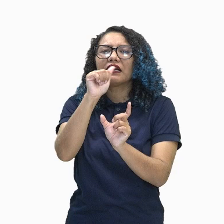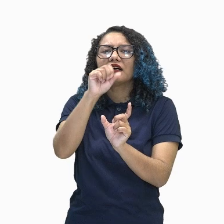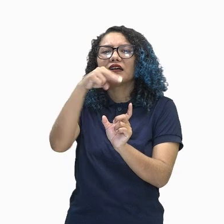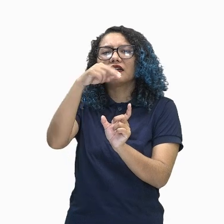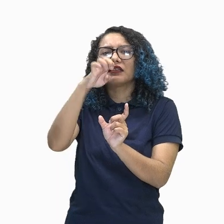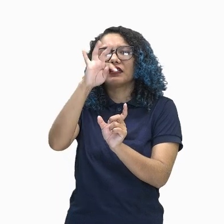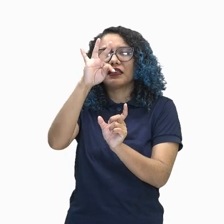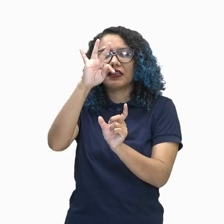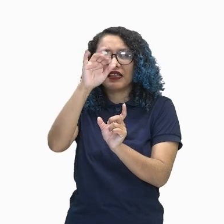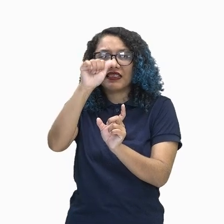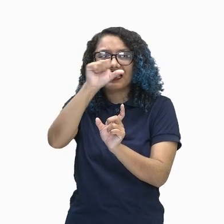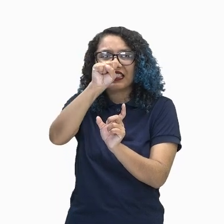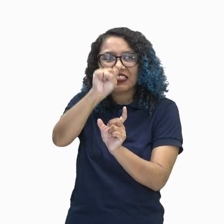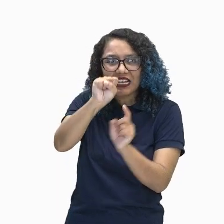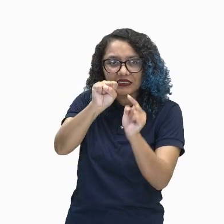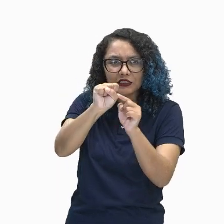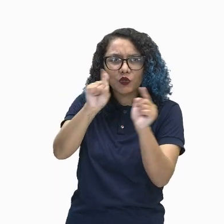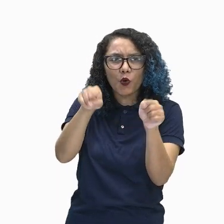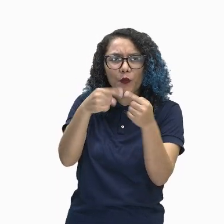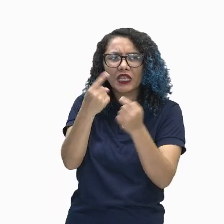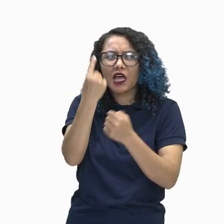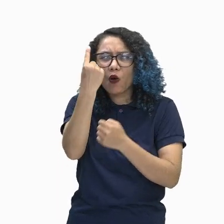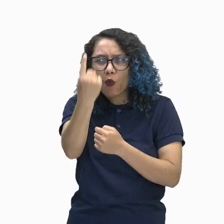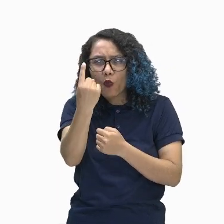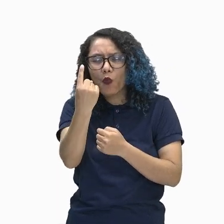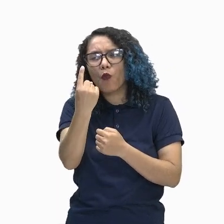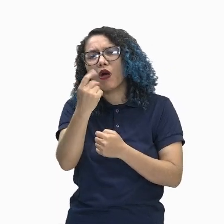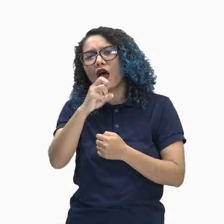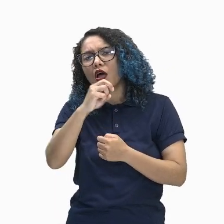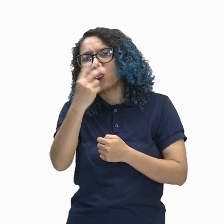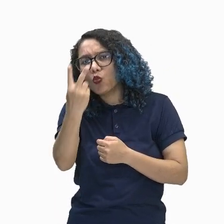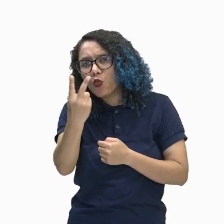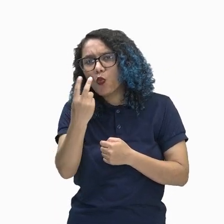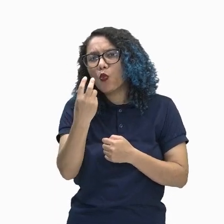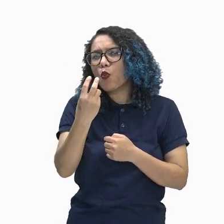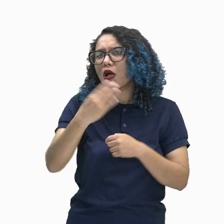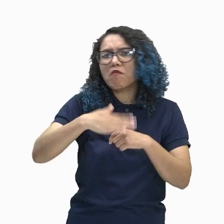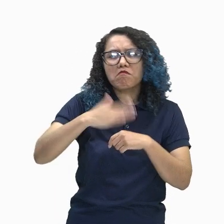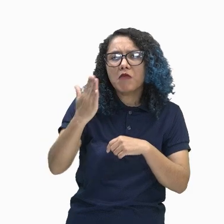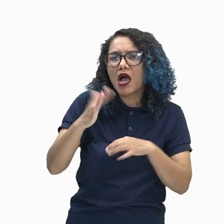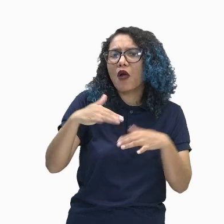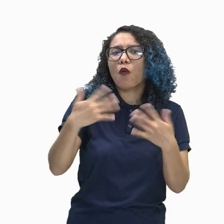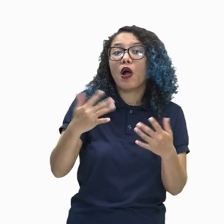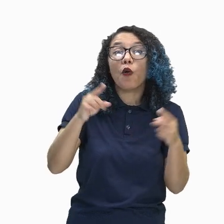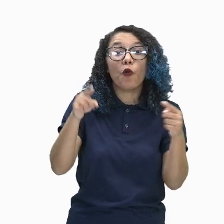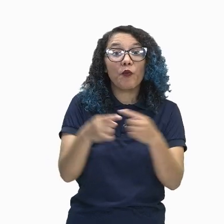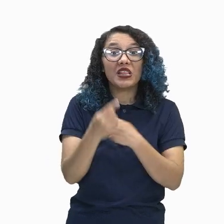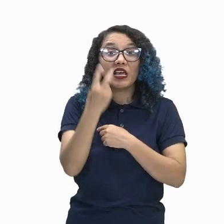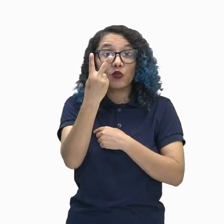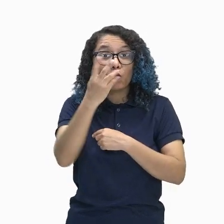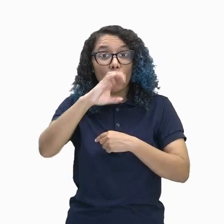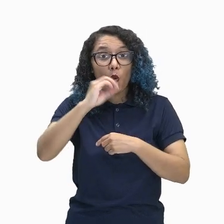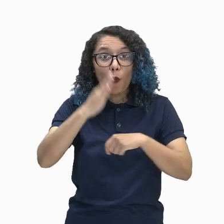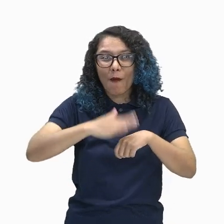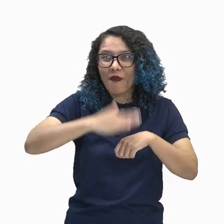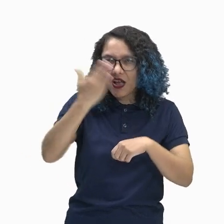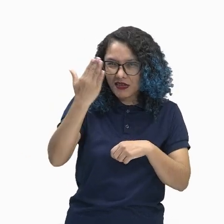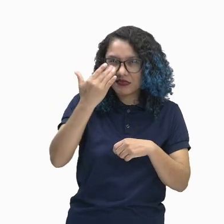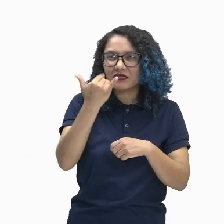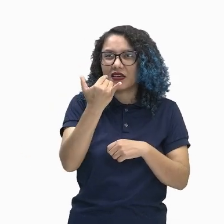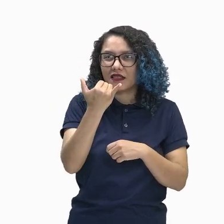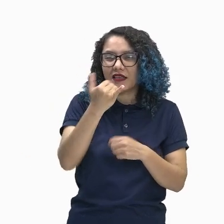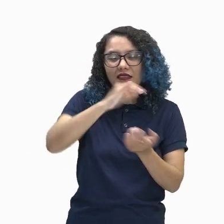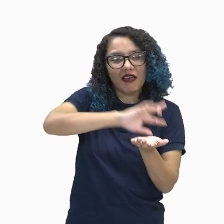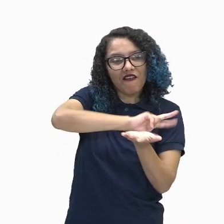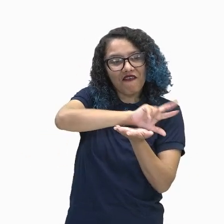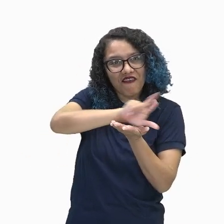ideia de apenas uma caneta ou 2 ou mais. Perceba que aqui eu tenho ideia de 2 ou mais, de várias canetas. Então